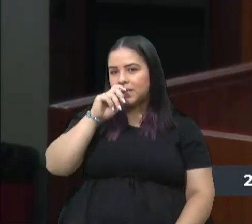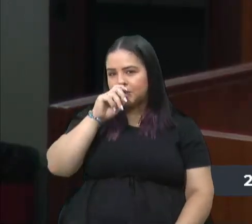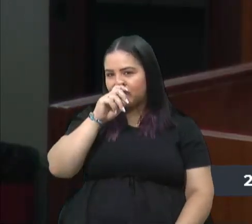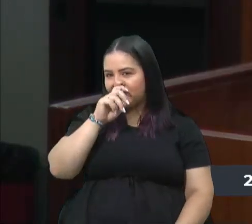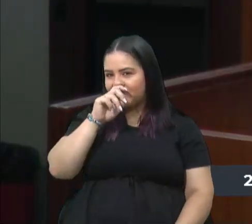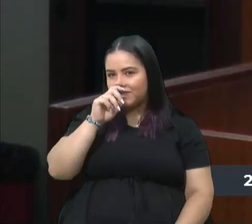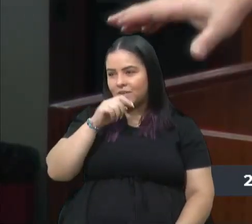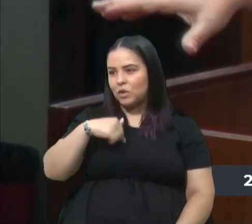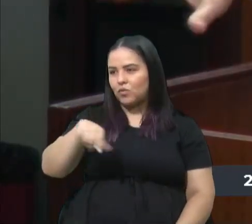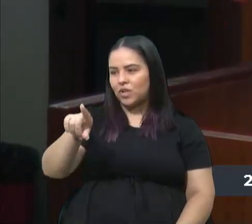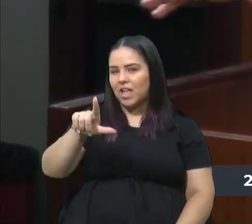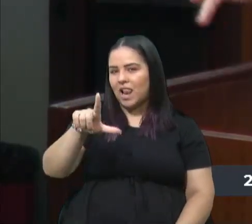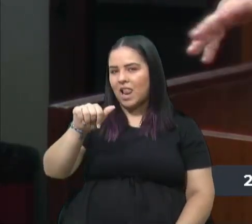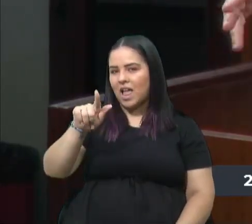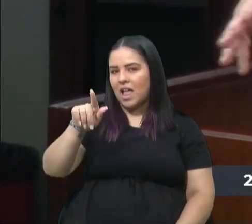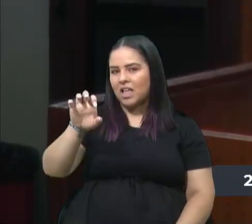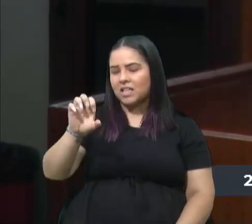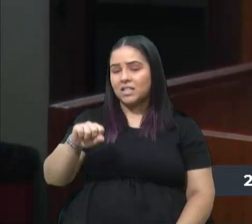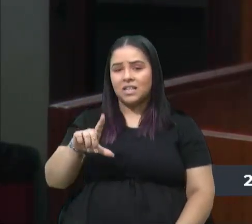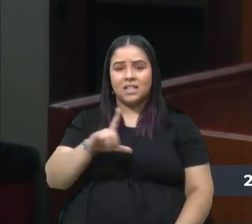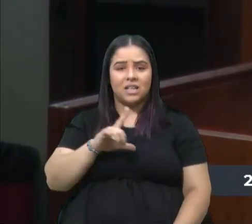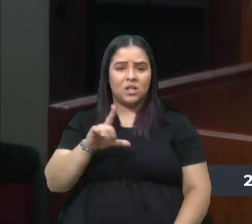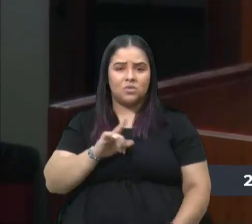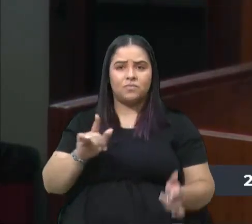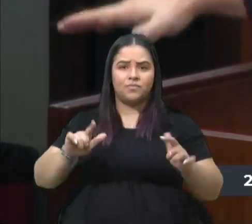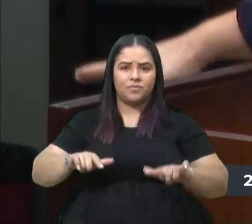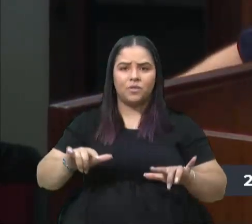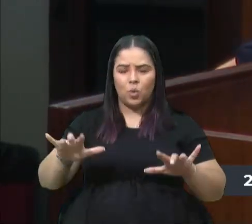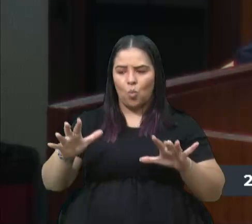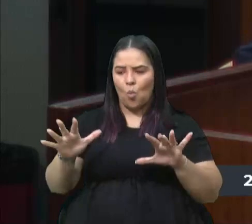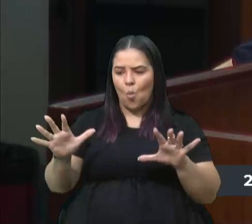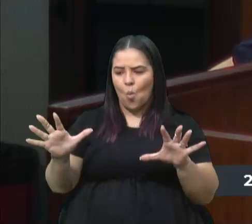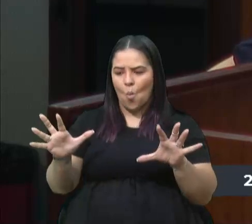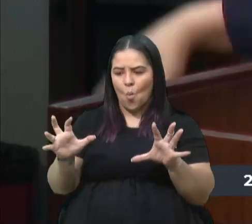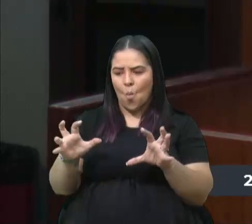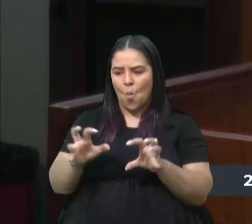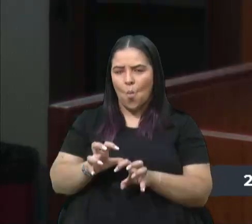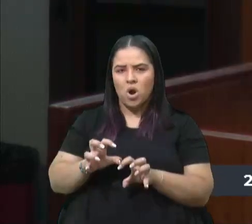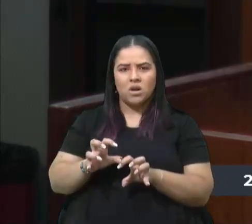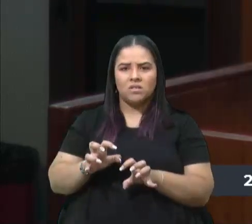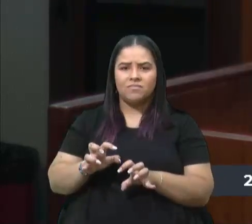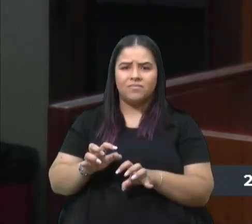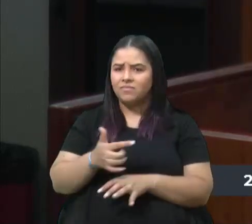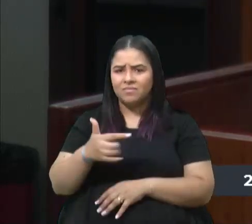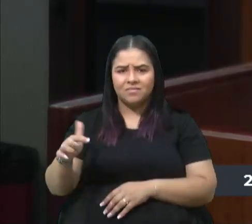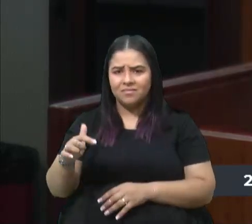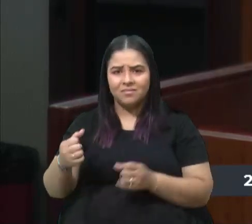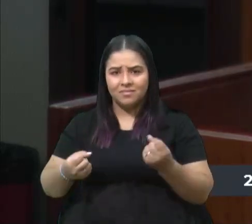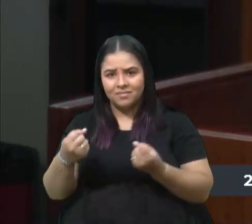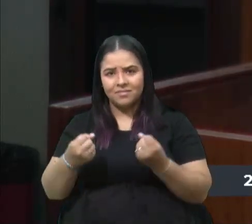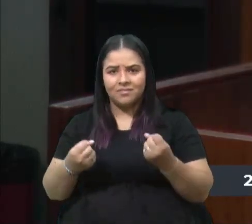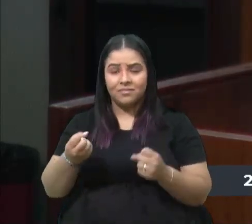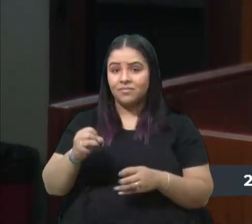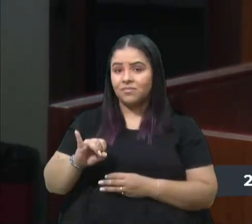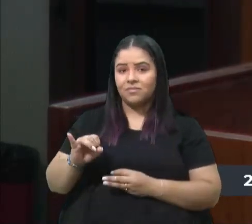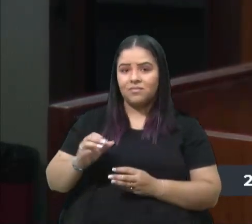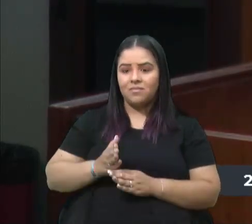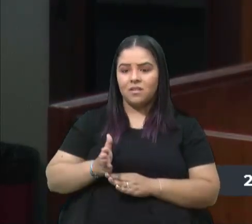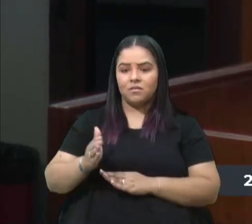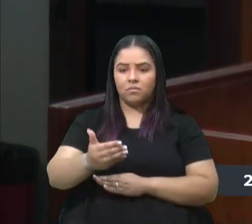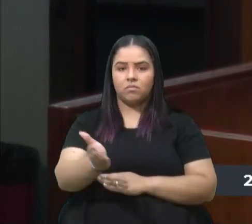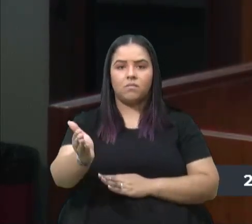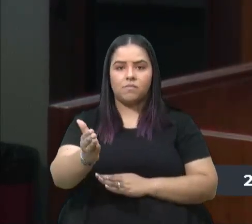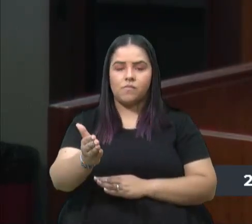tinha lugar que a pista foi enrugando lá, ela está alta assim, não passa o carro, se ele passar no meio, ele fica